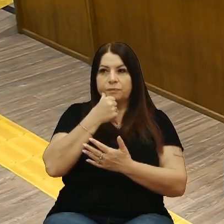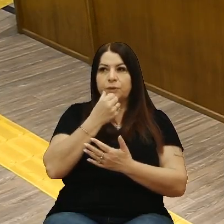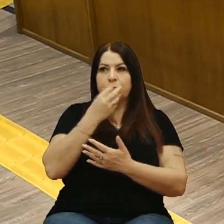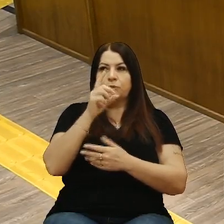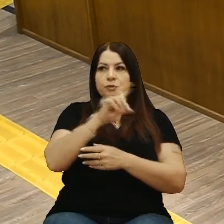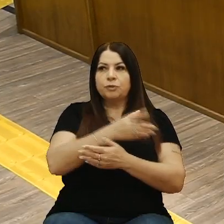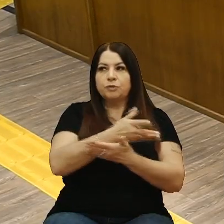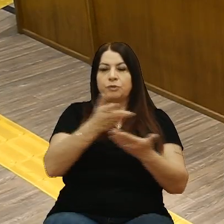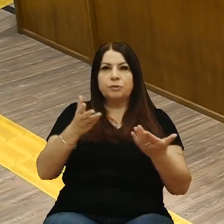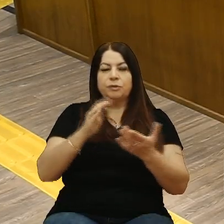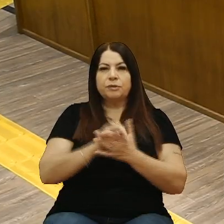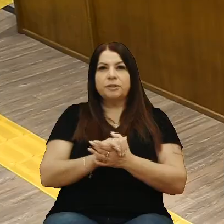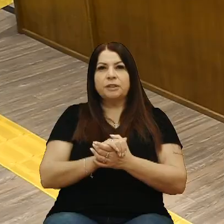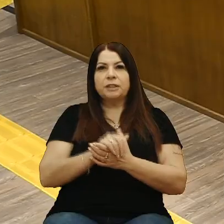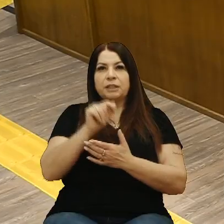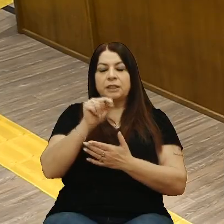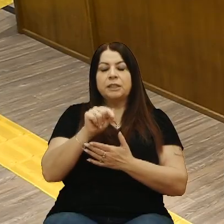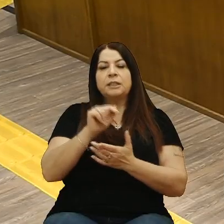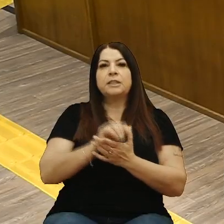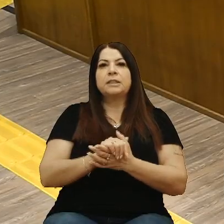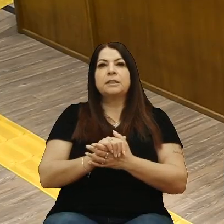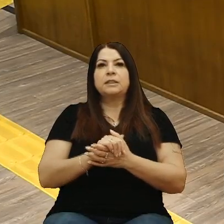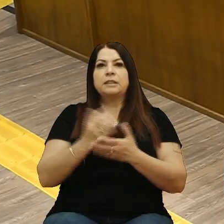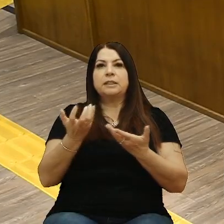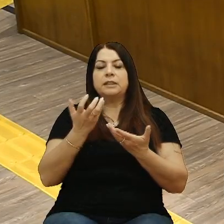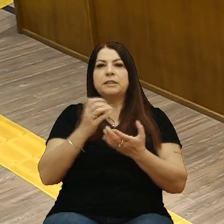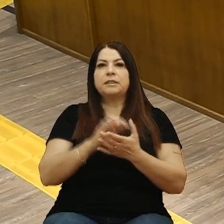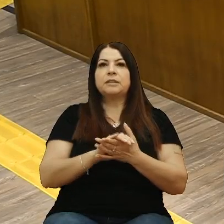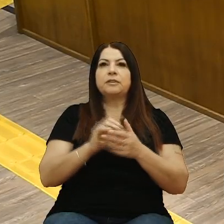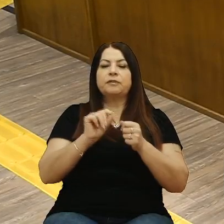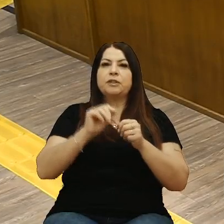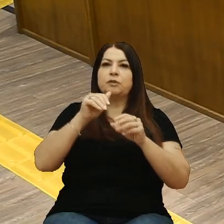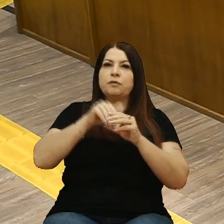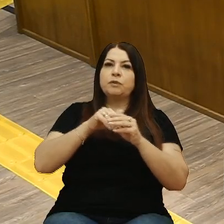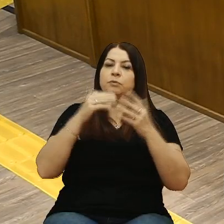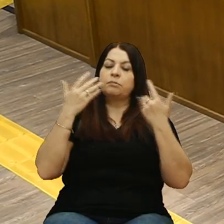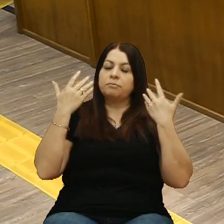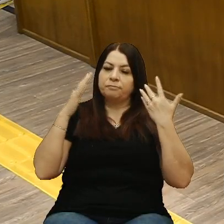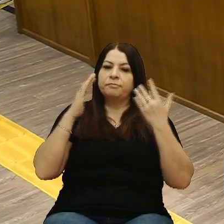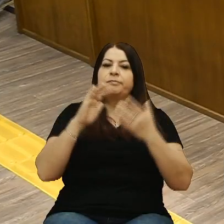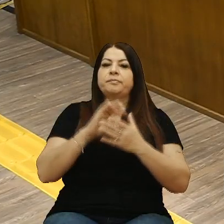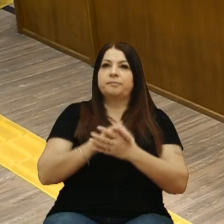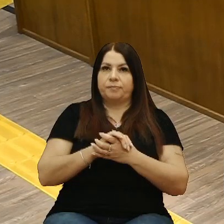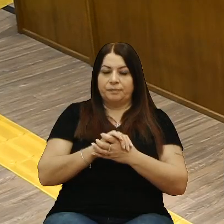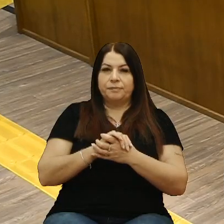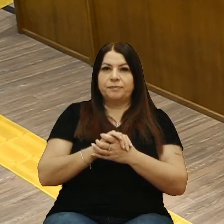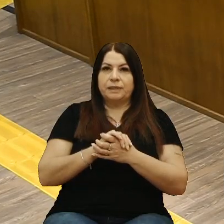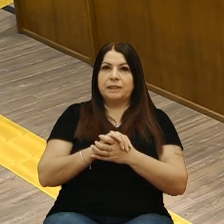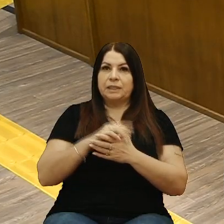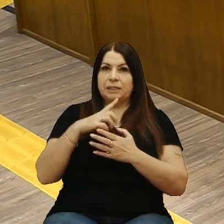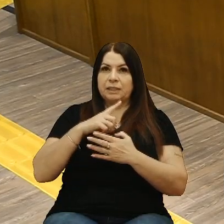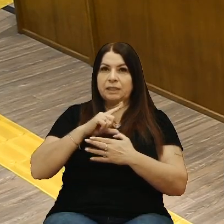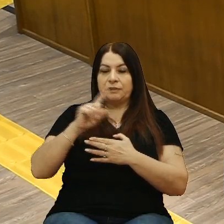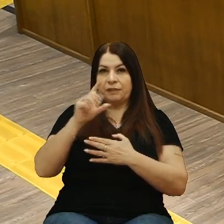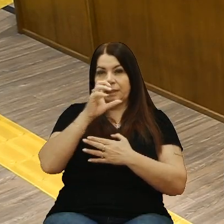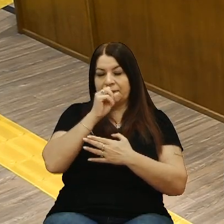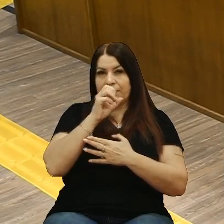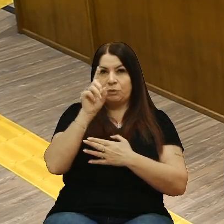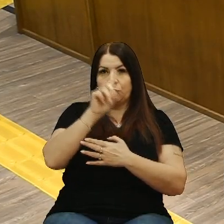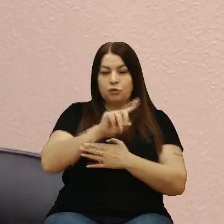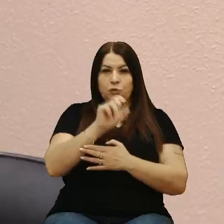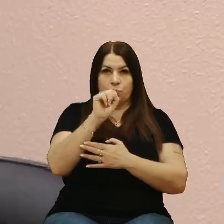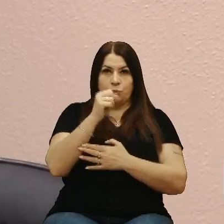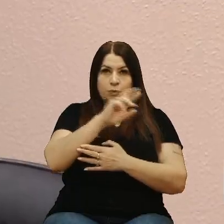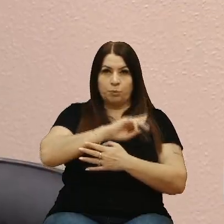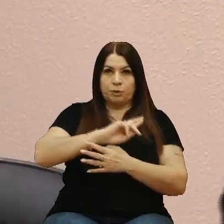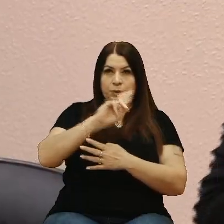dia a todos. Aqui quero fazer um voto de congratulações, onde estive no sábado, dia 8,